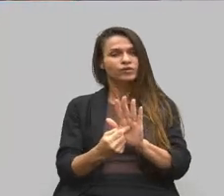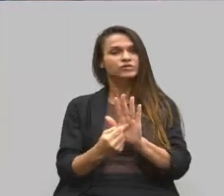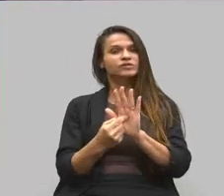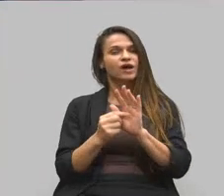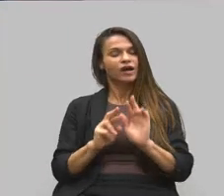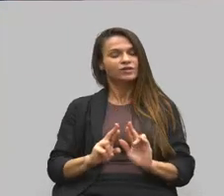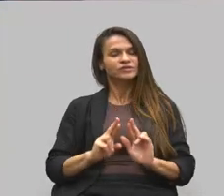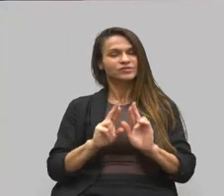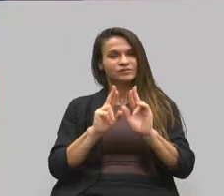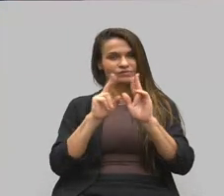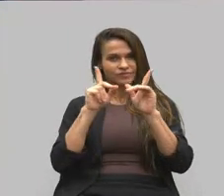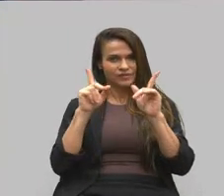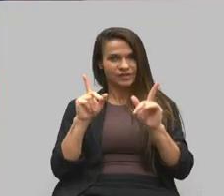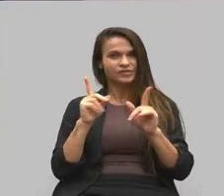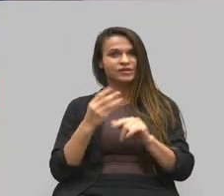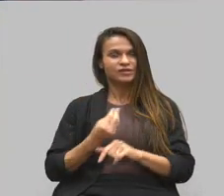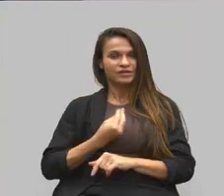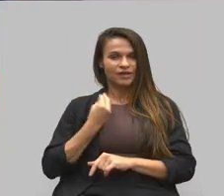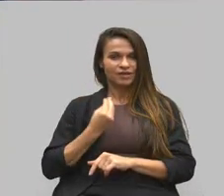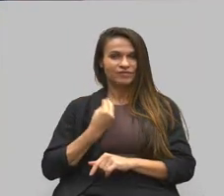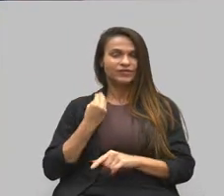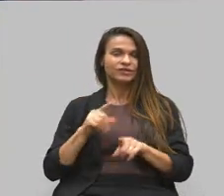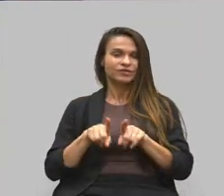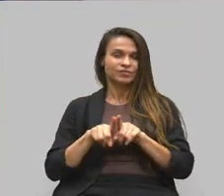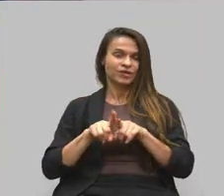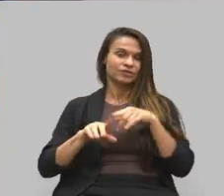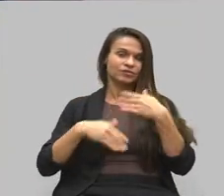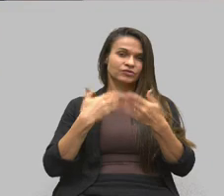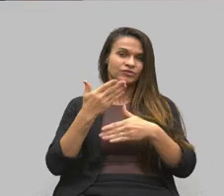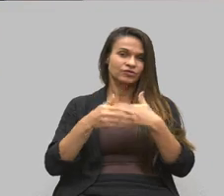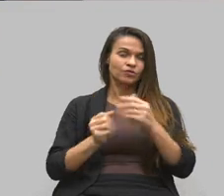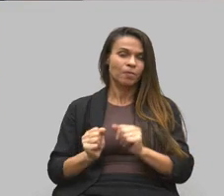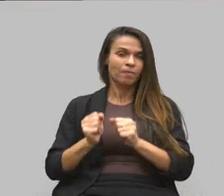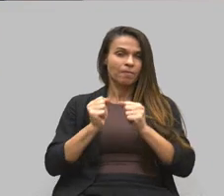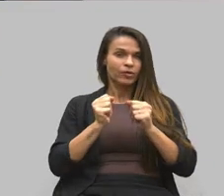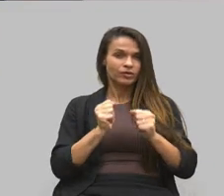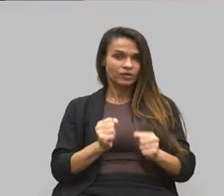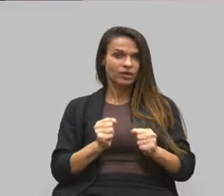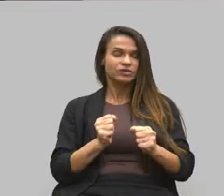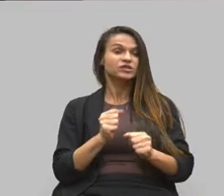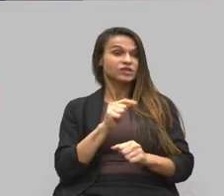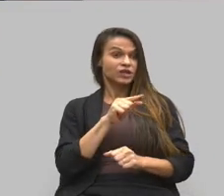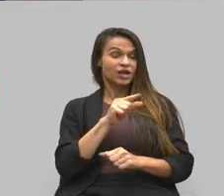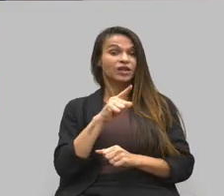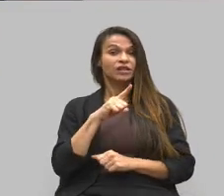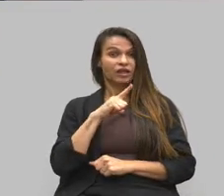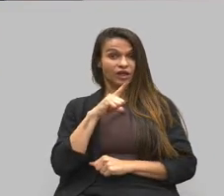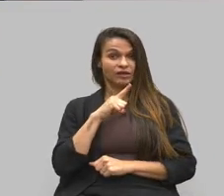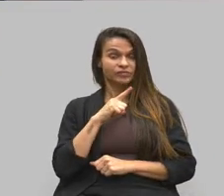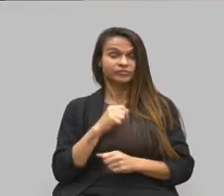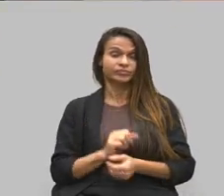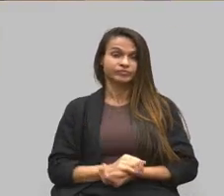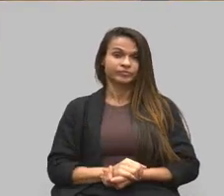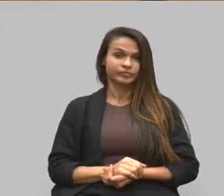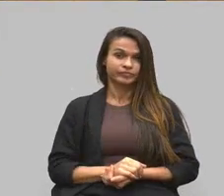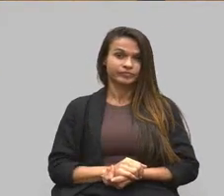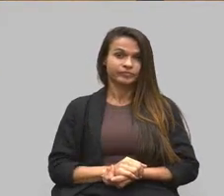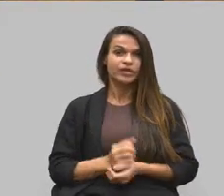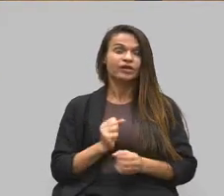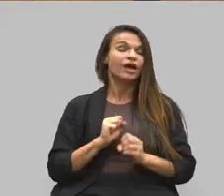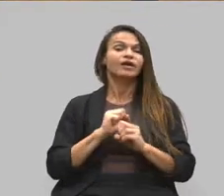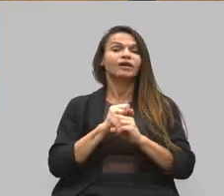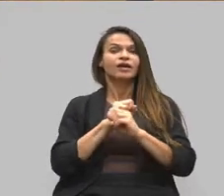vida e no desenvolvimento do potencial que ele tem e e tá muito claro